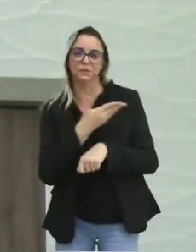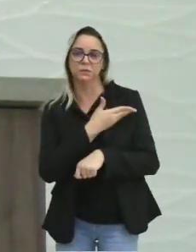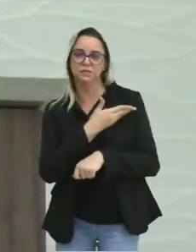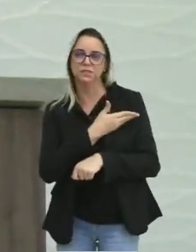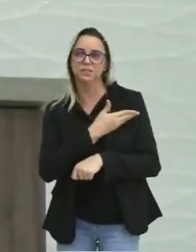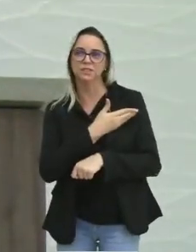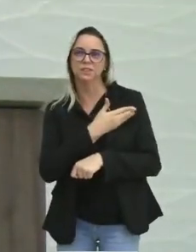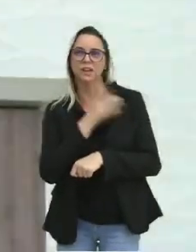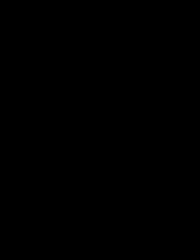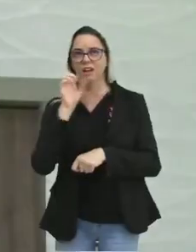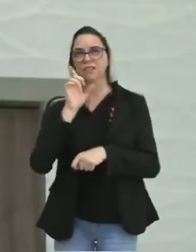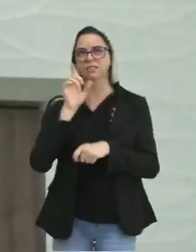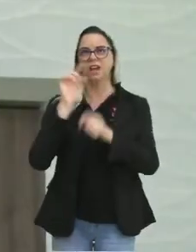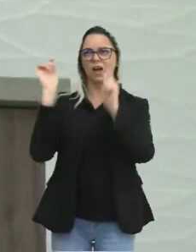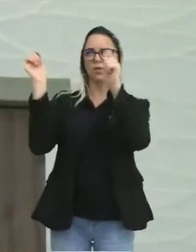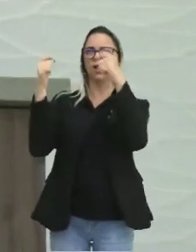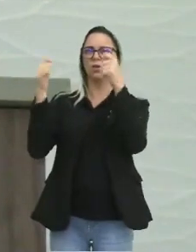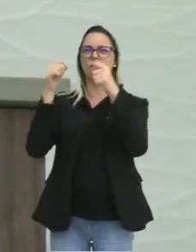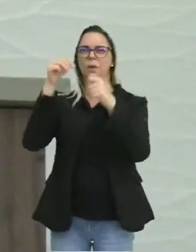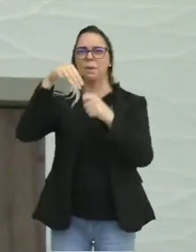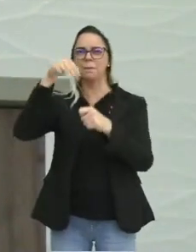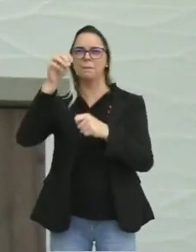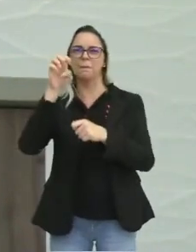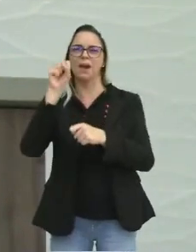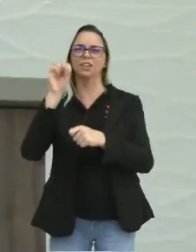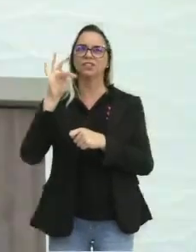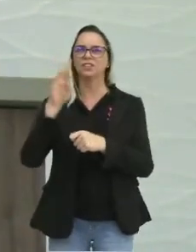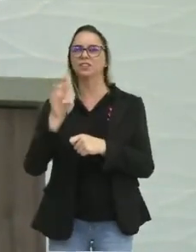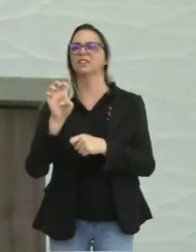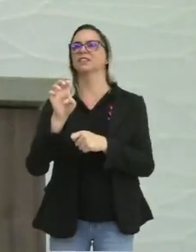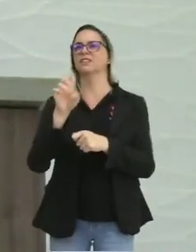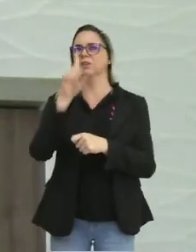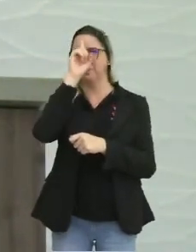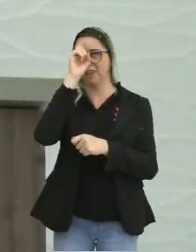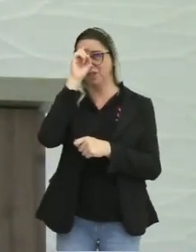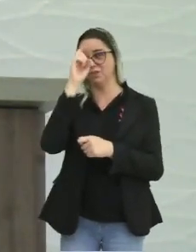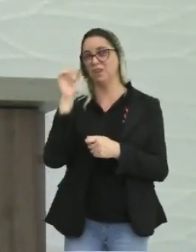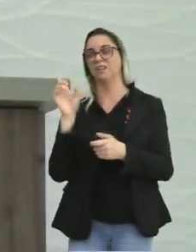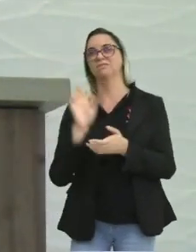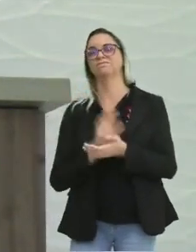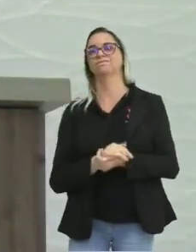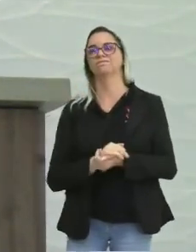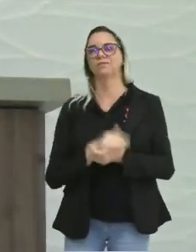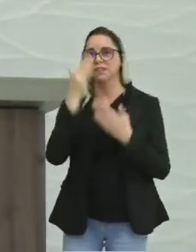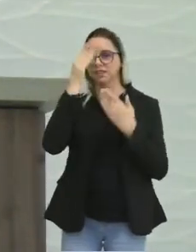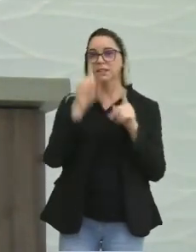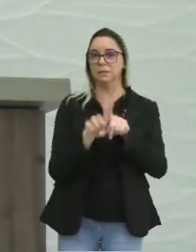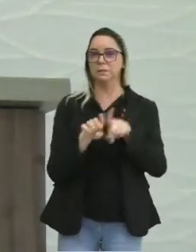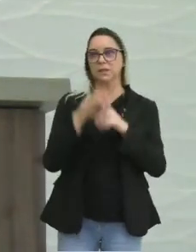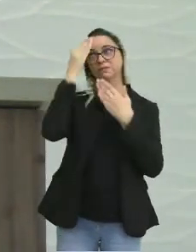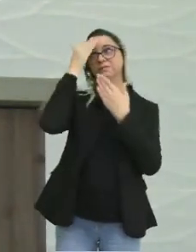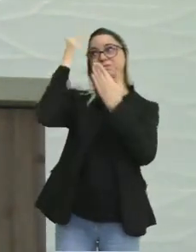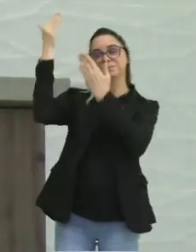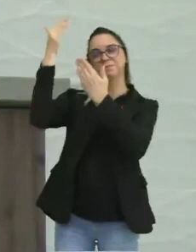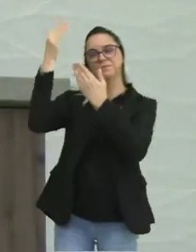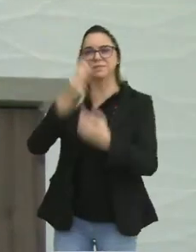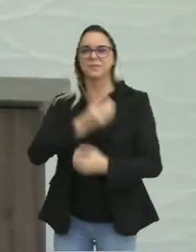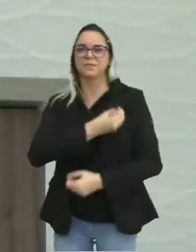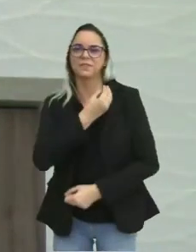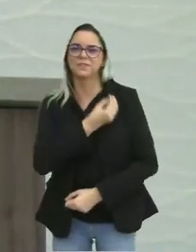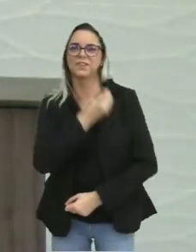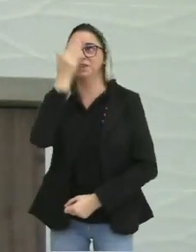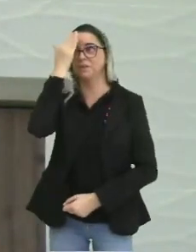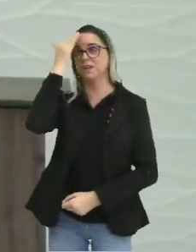Hospital Mestre Vitalino. Quero também agradecer a Deus pelo dom da vida e por estar agora na